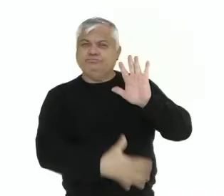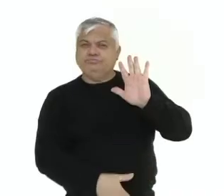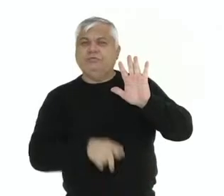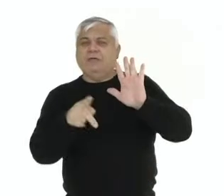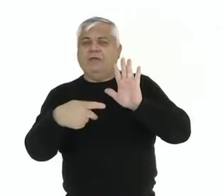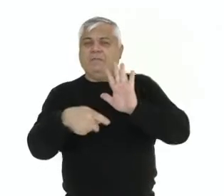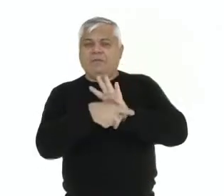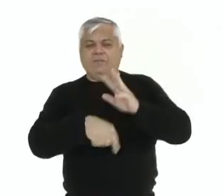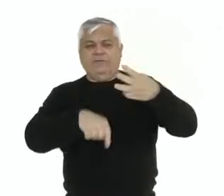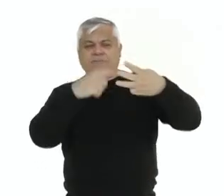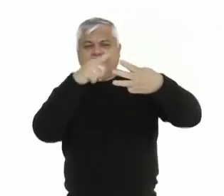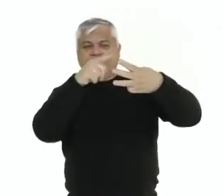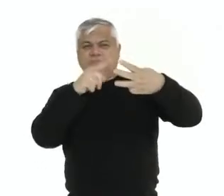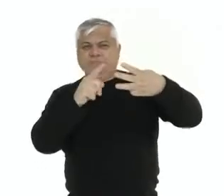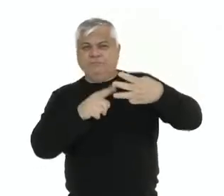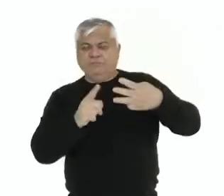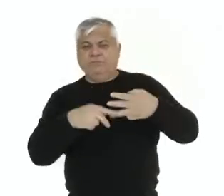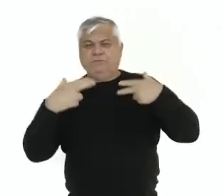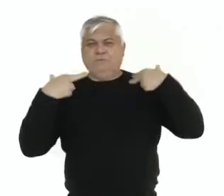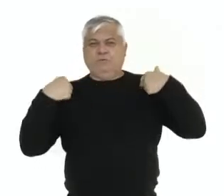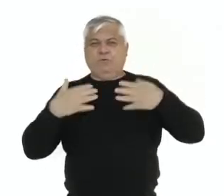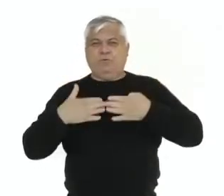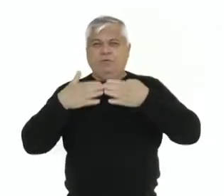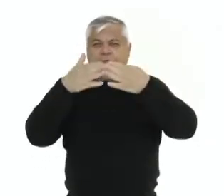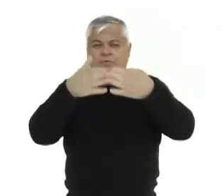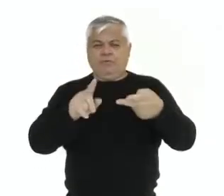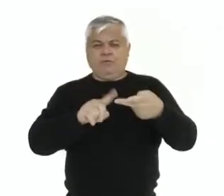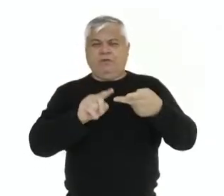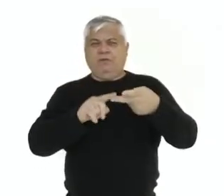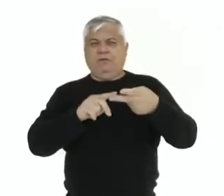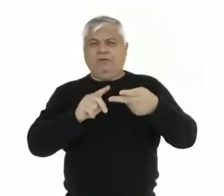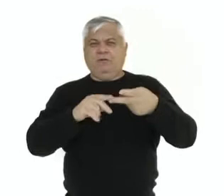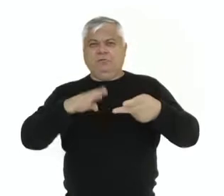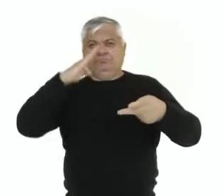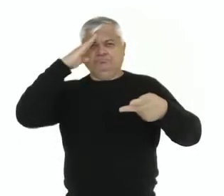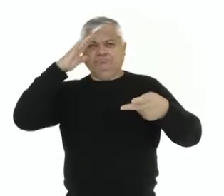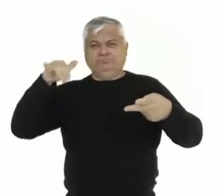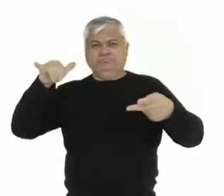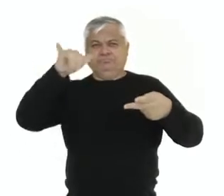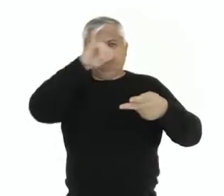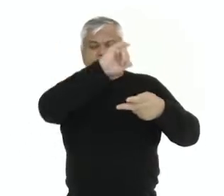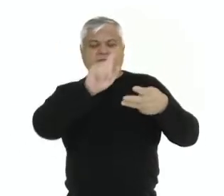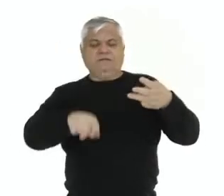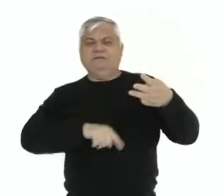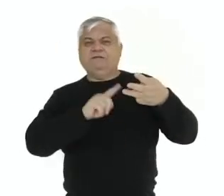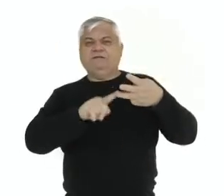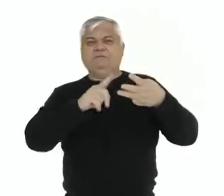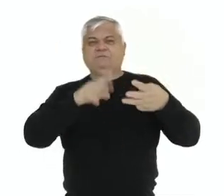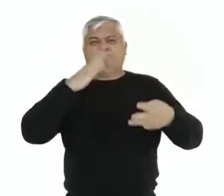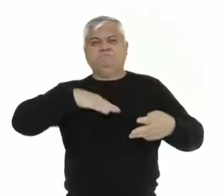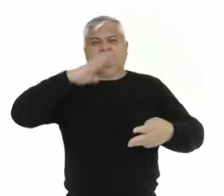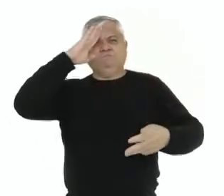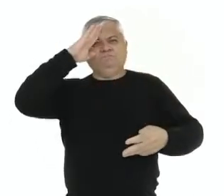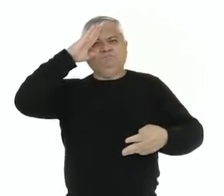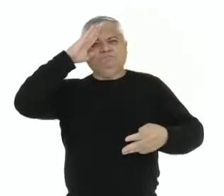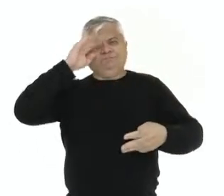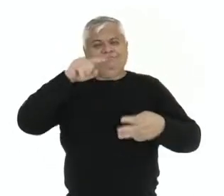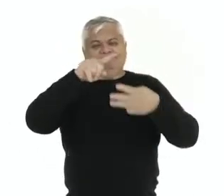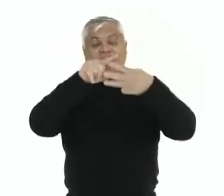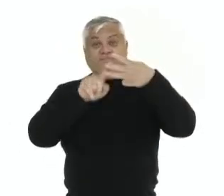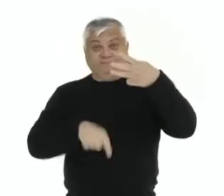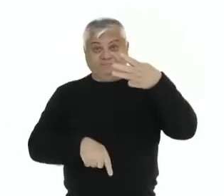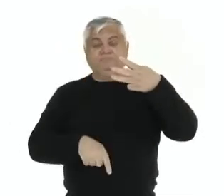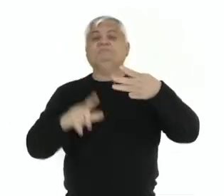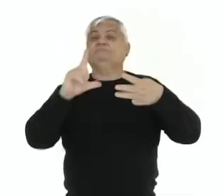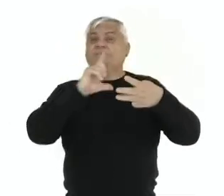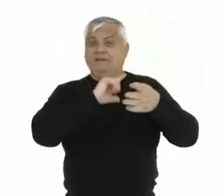Marinha, pelo Exército e pela Aeronáutica. Então, aí a Constituição das Forças Armadas no Brasil tem prerrogativa